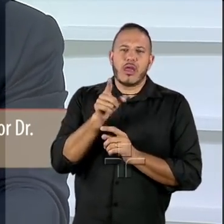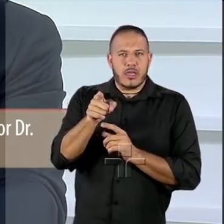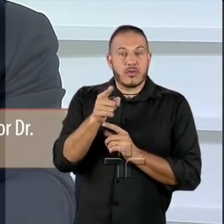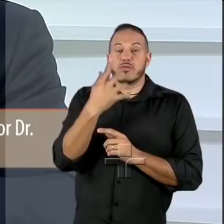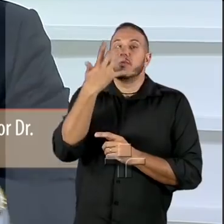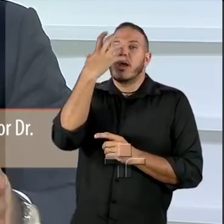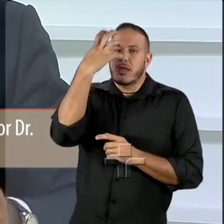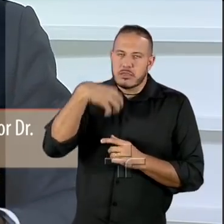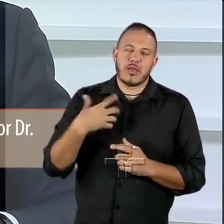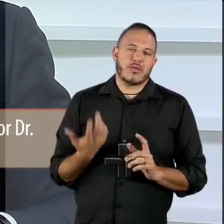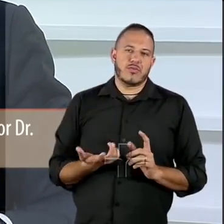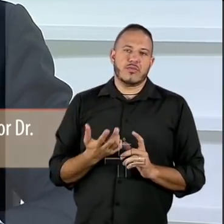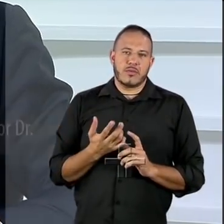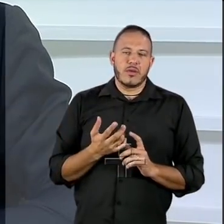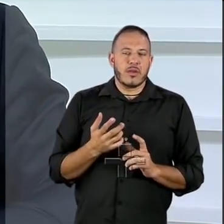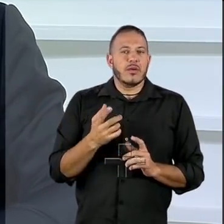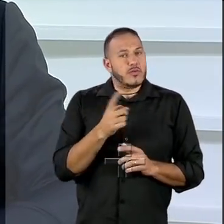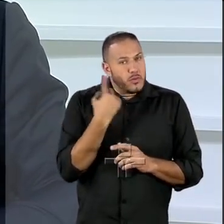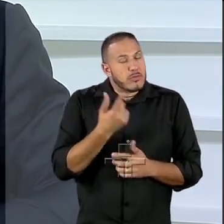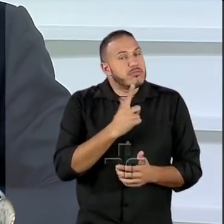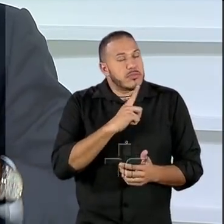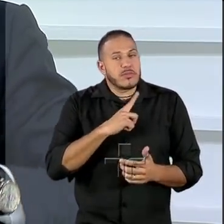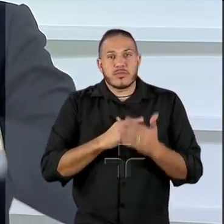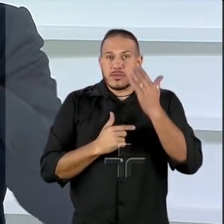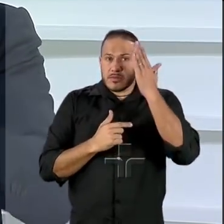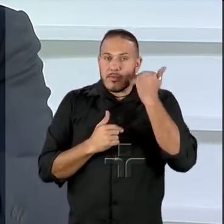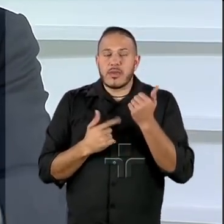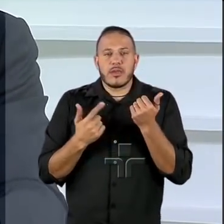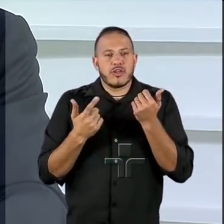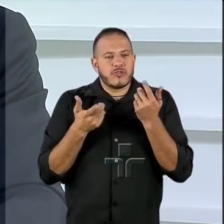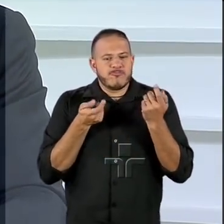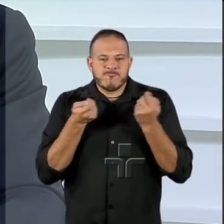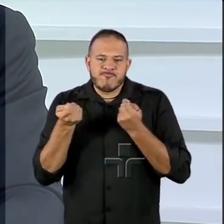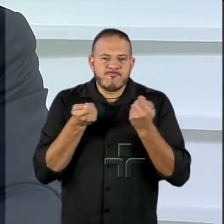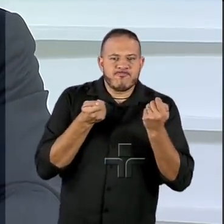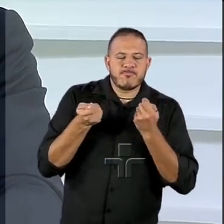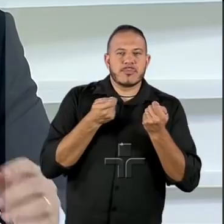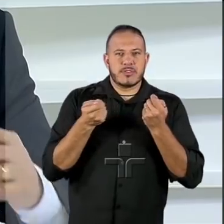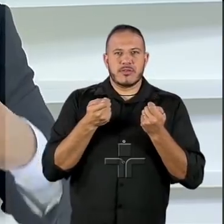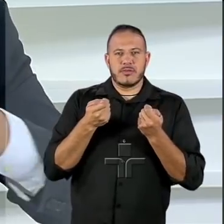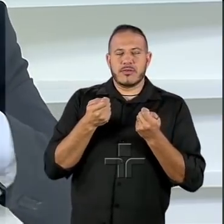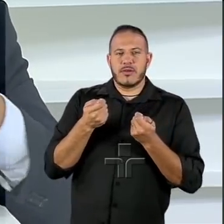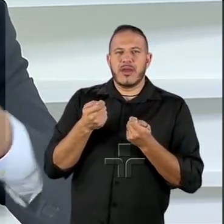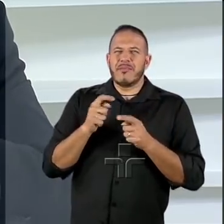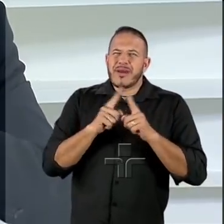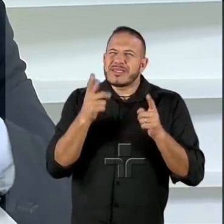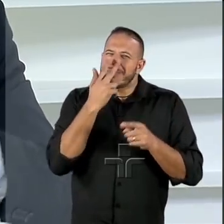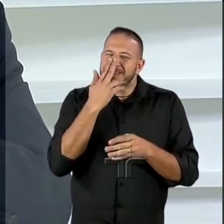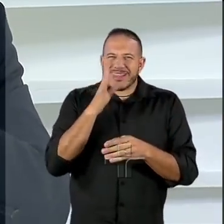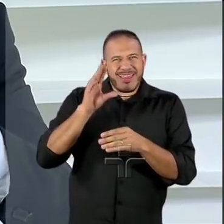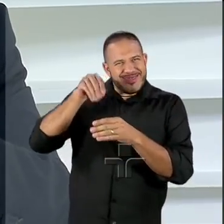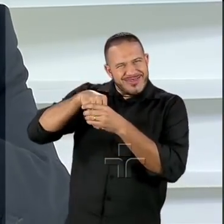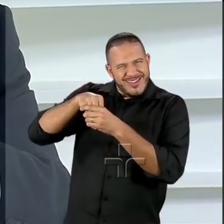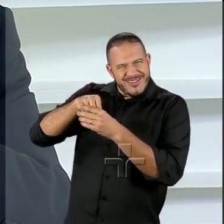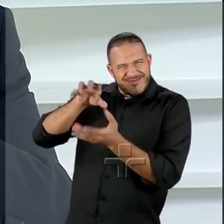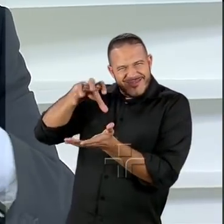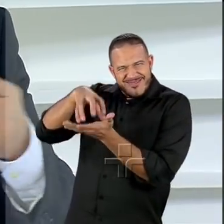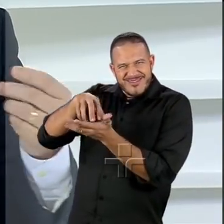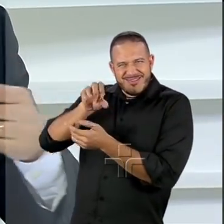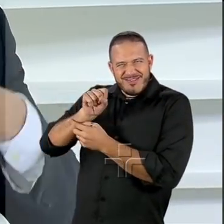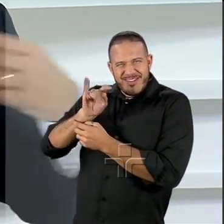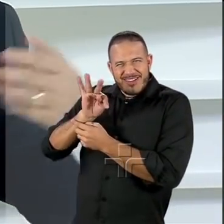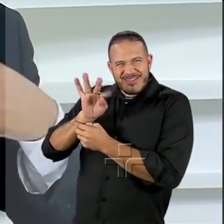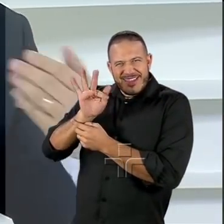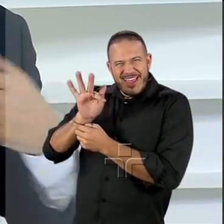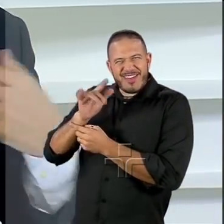sério, Ricardo. Nós temos que saber conduzir toda essa crítica. Mas parece que dentro do próprio STF, embora muitas